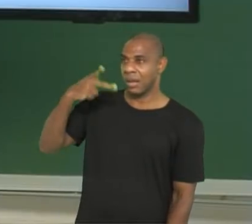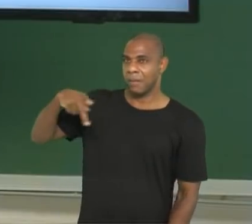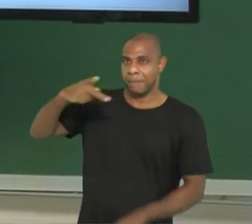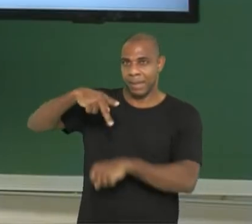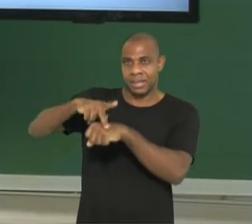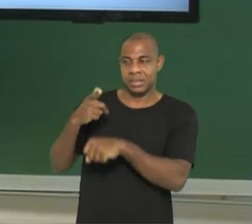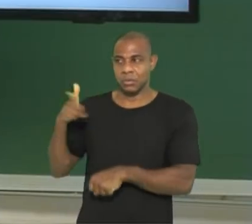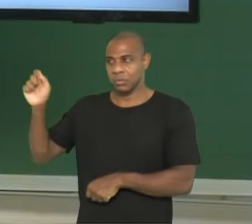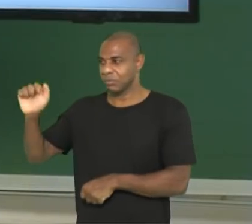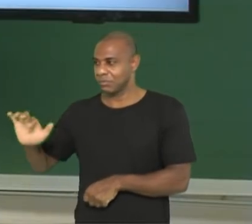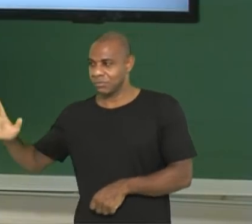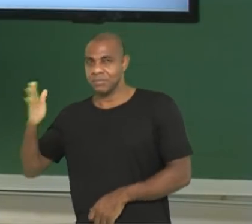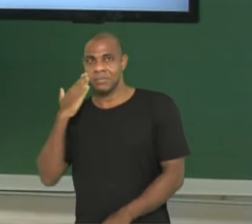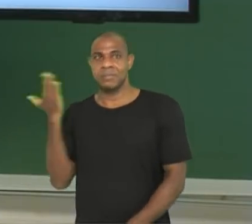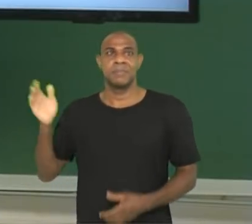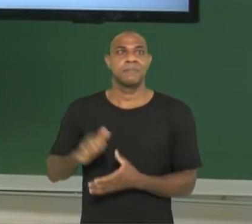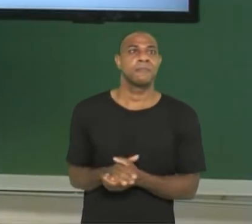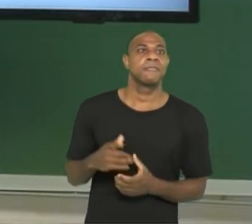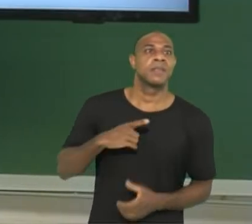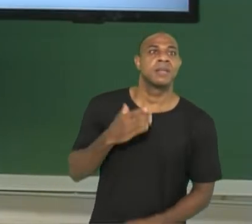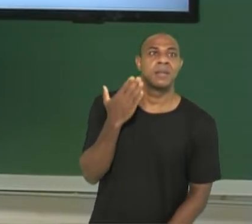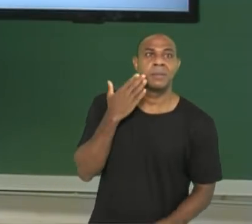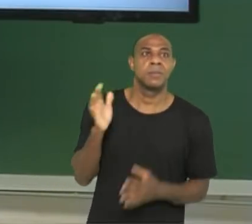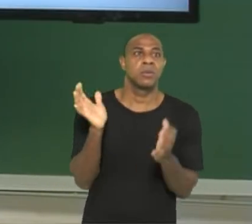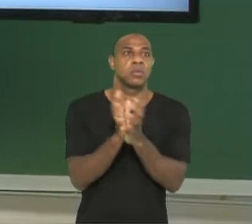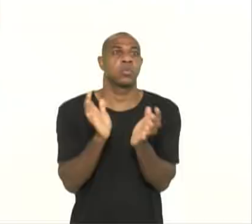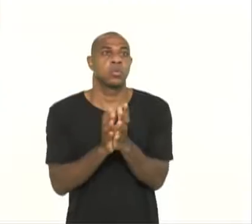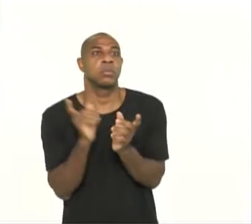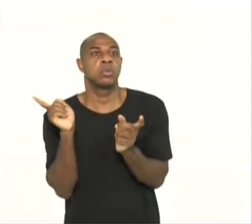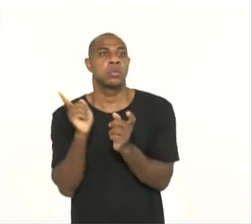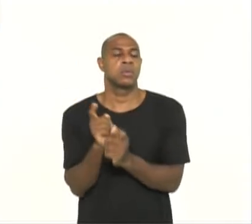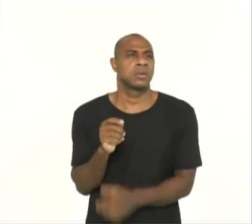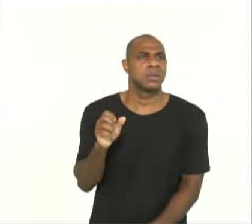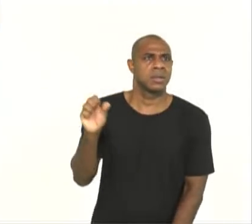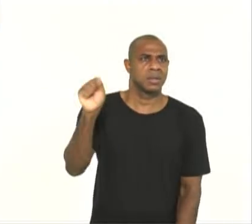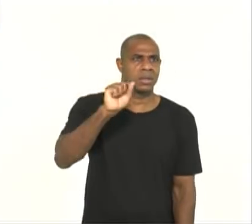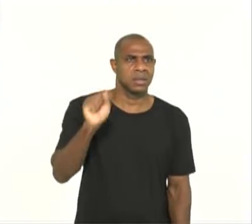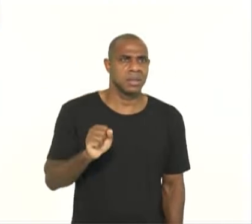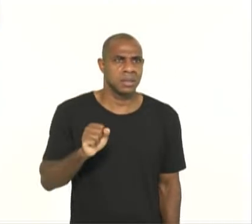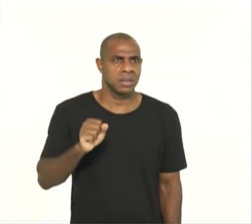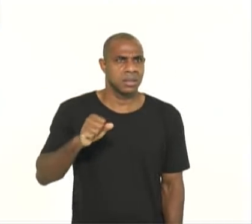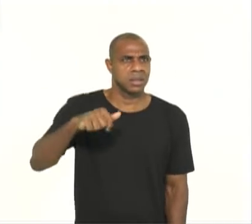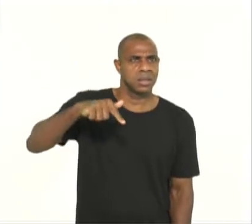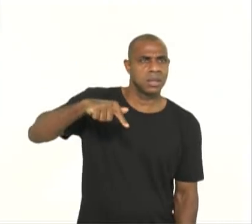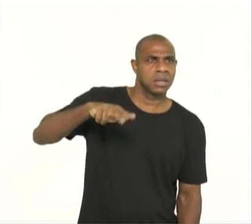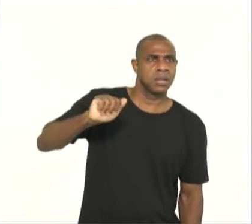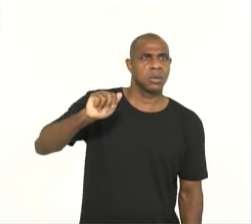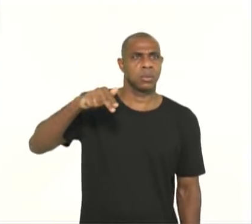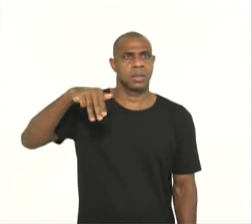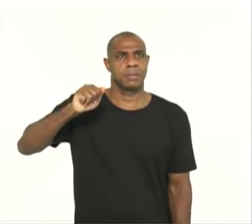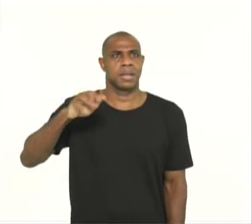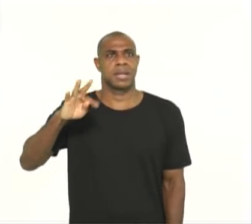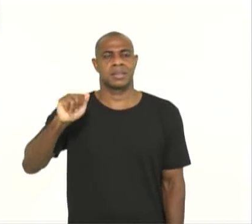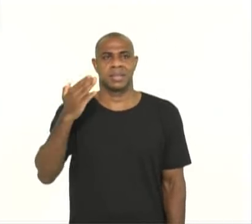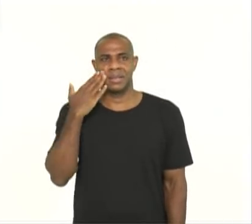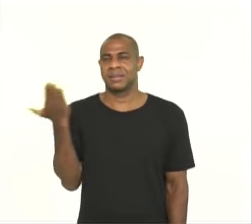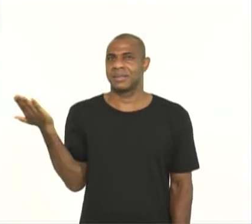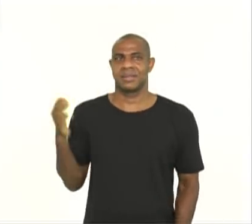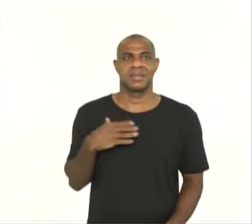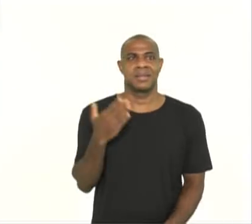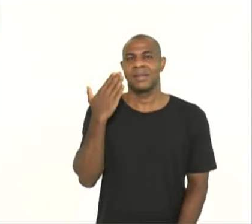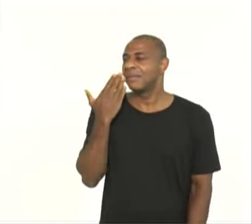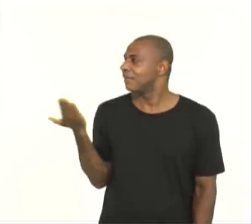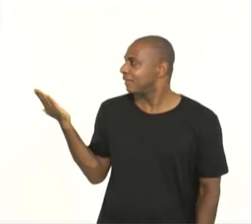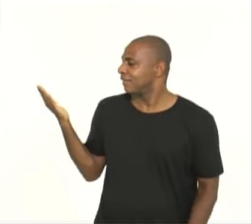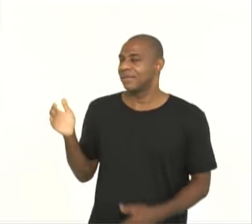grupo dos lagartos, das serpentes e das anfisbenas. A gente viu todos esses animais lá na